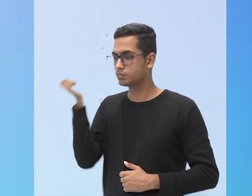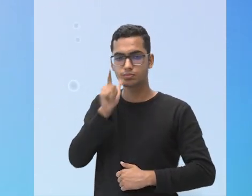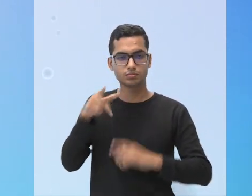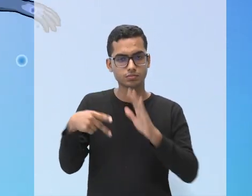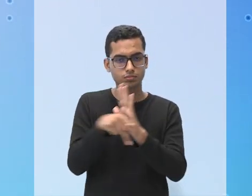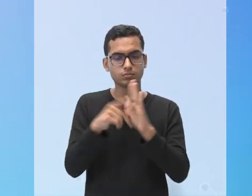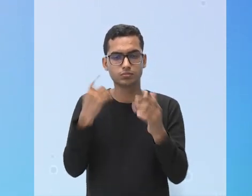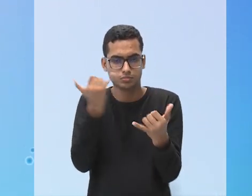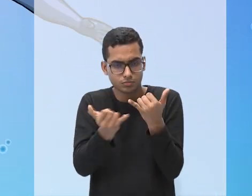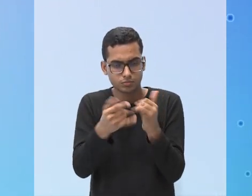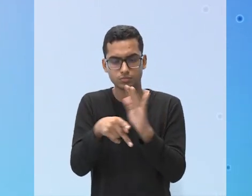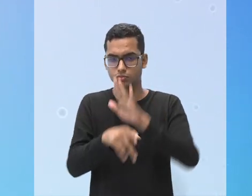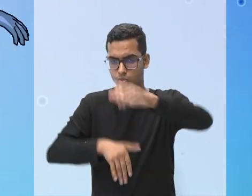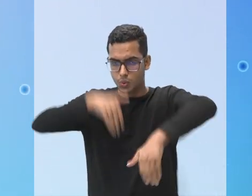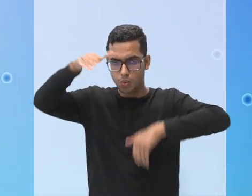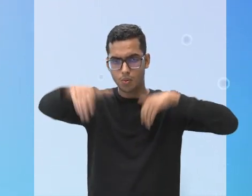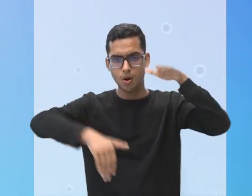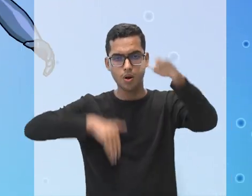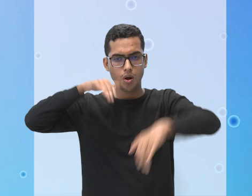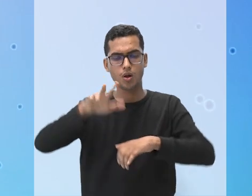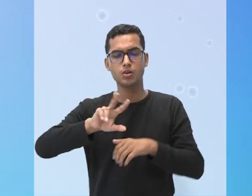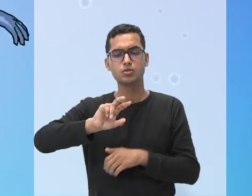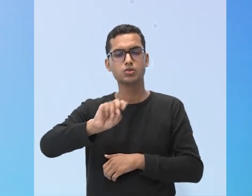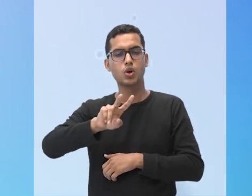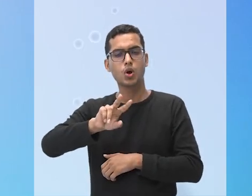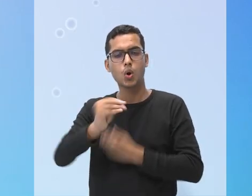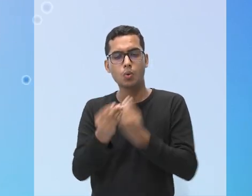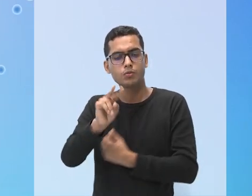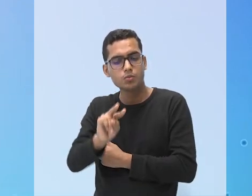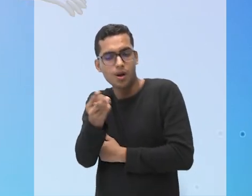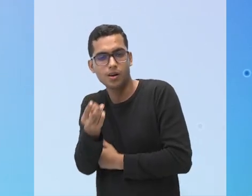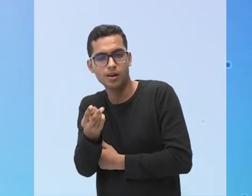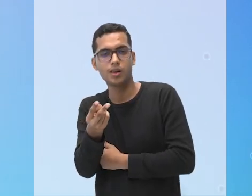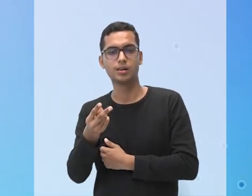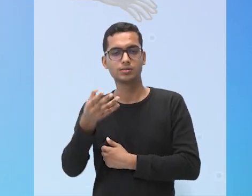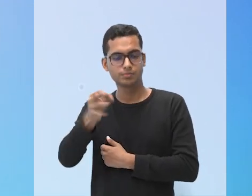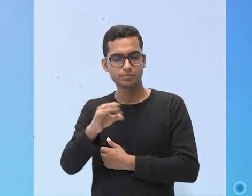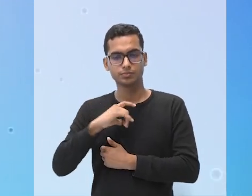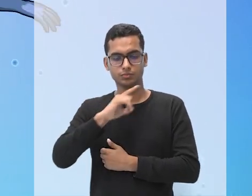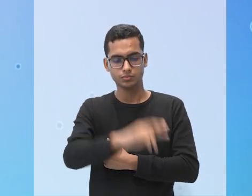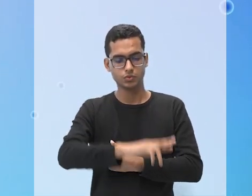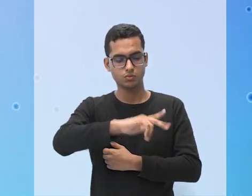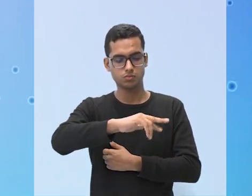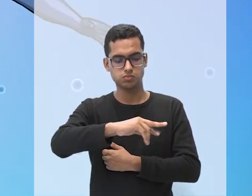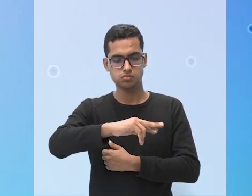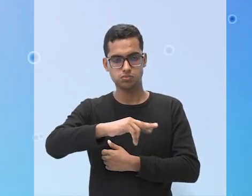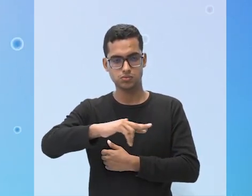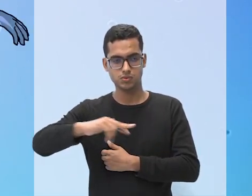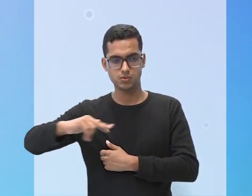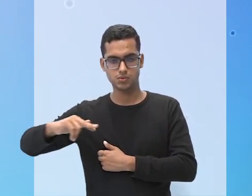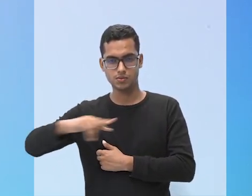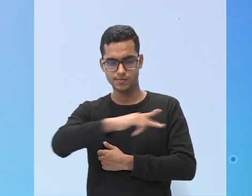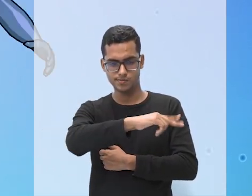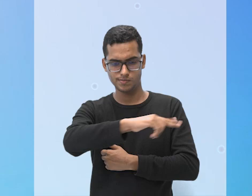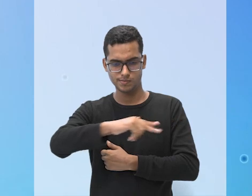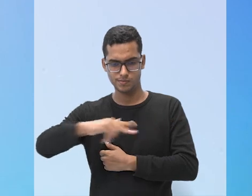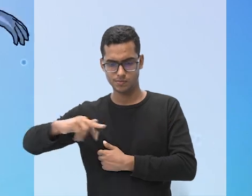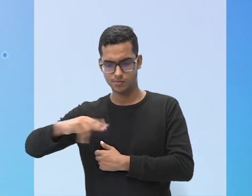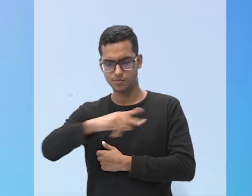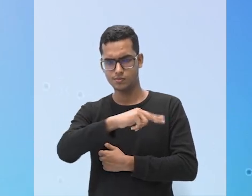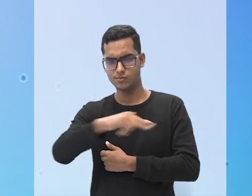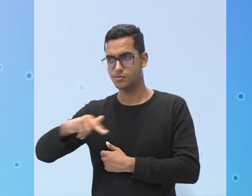piscina, para o fundo da piscina, né? E a barriga para cima, para o teto, no caso. Então, olha só, o